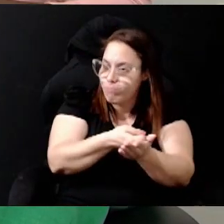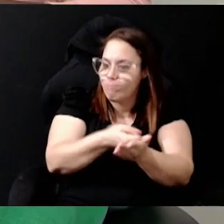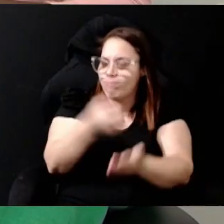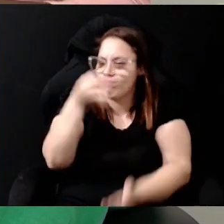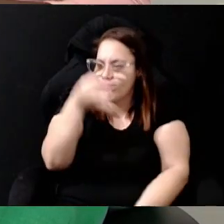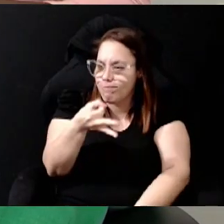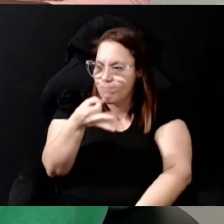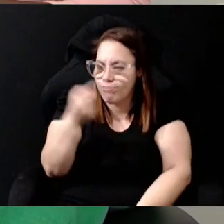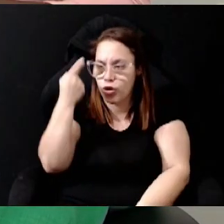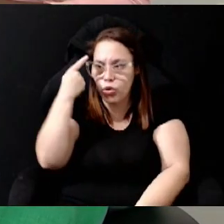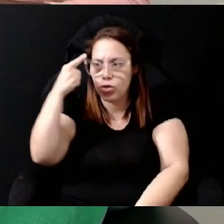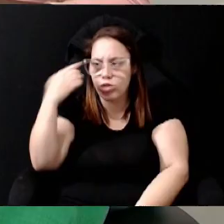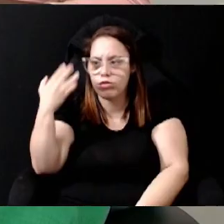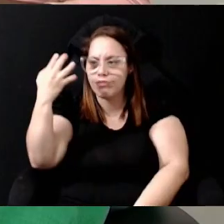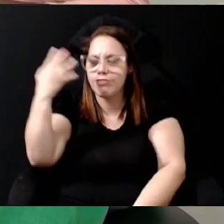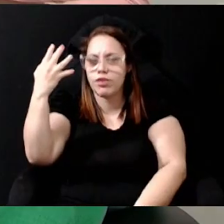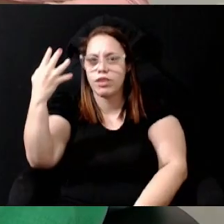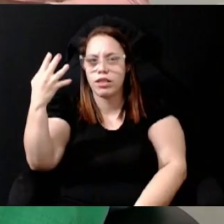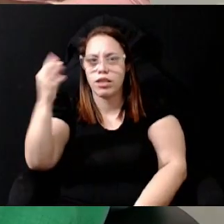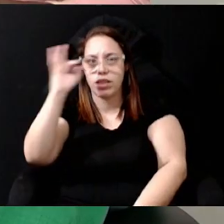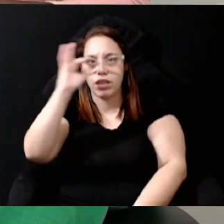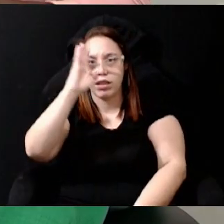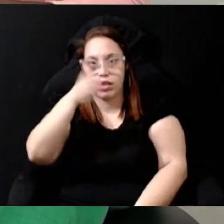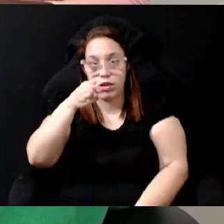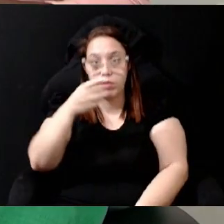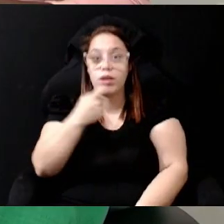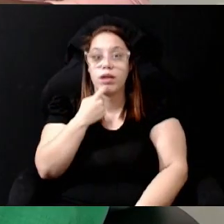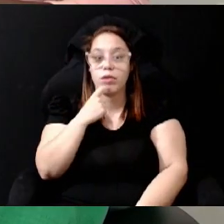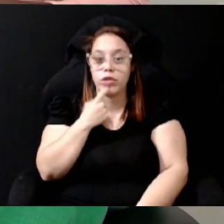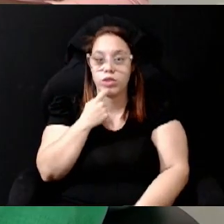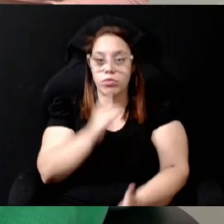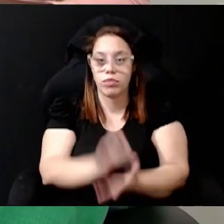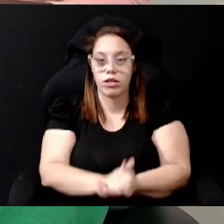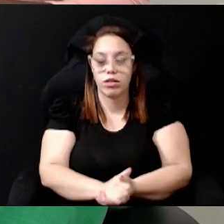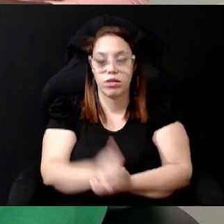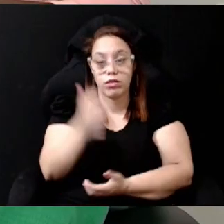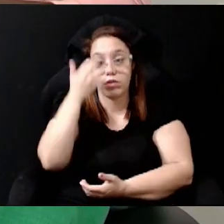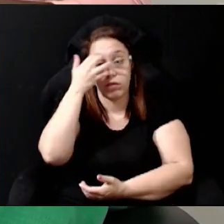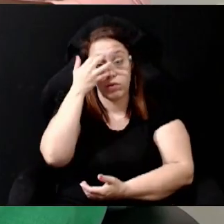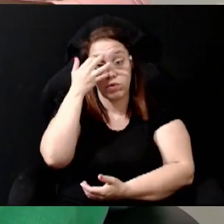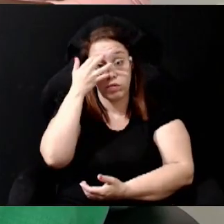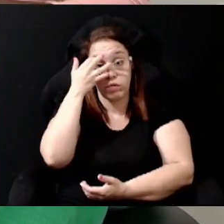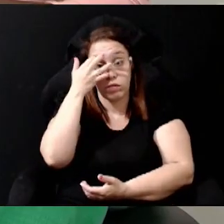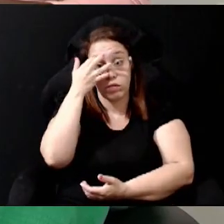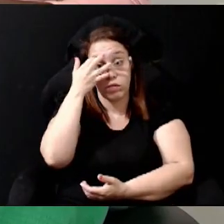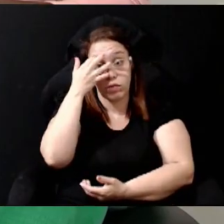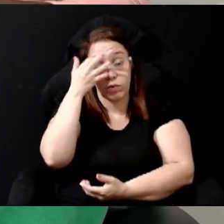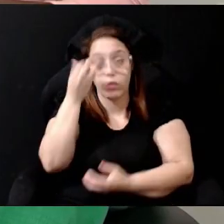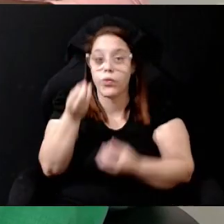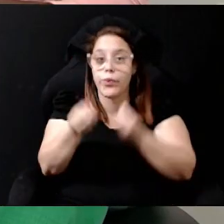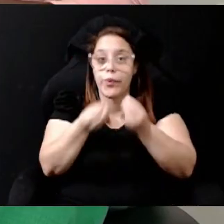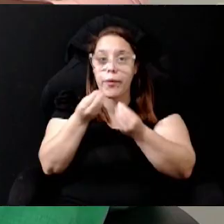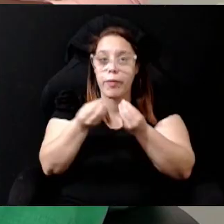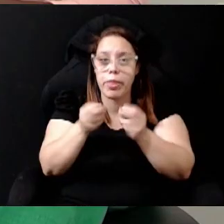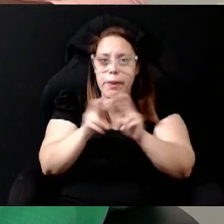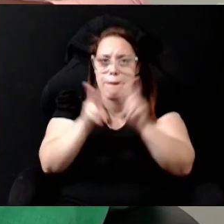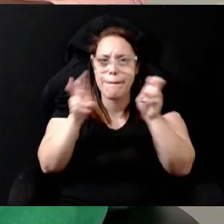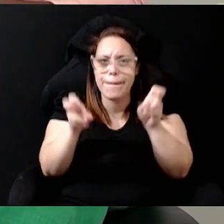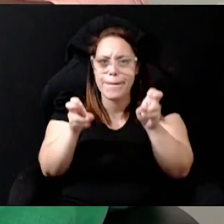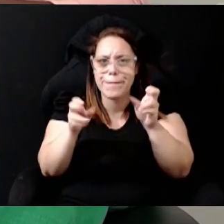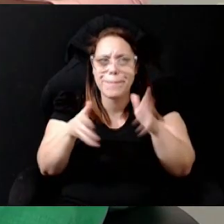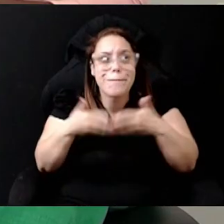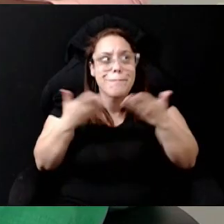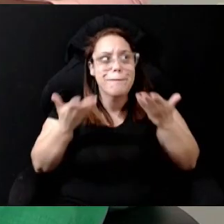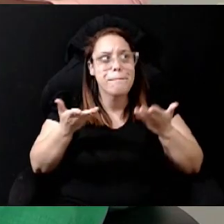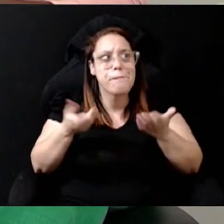ela é aplicada aí no dia a dia? A gente vai falar principalmente sobre Campinas, né? E vamos